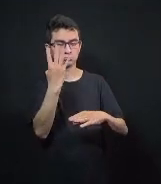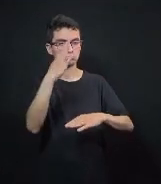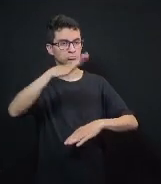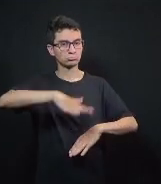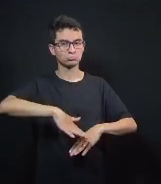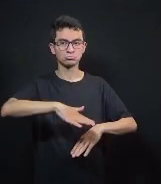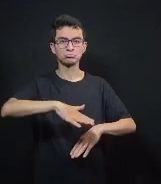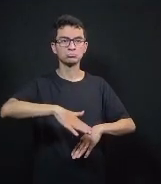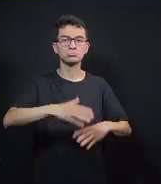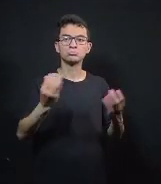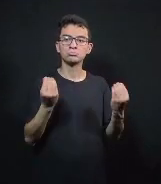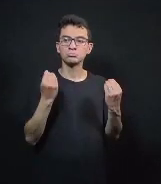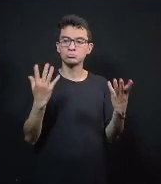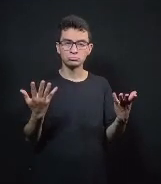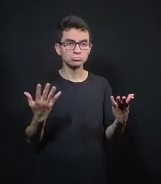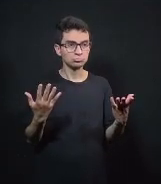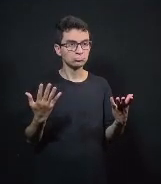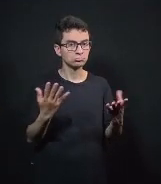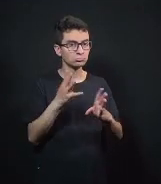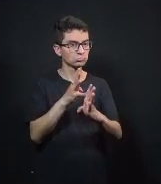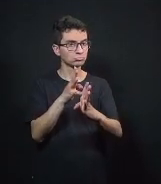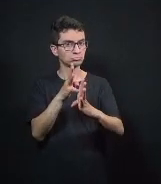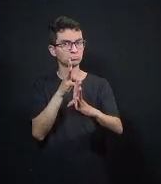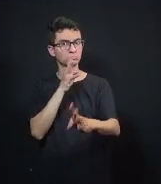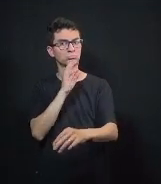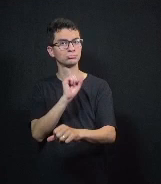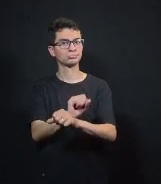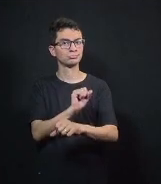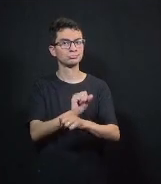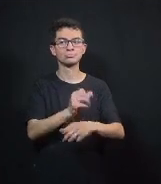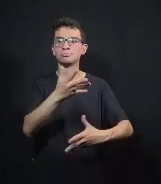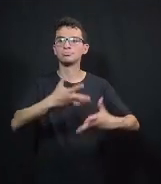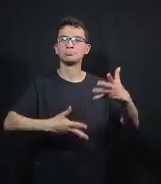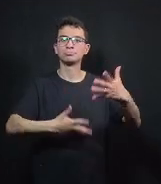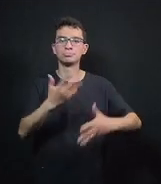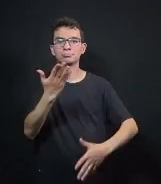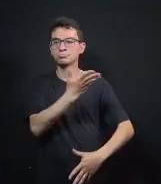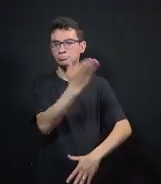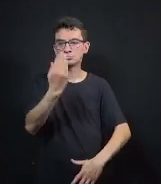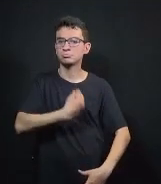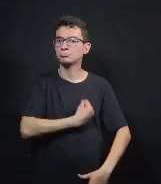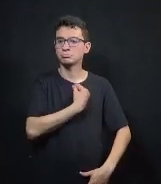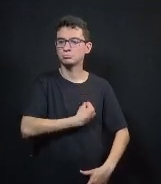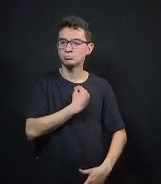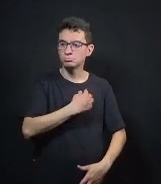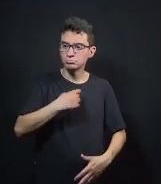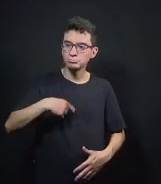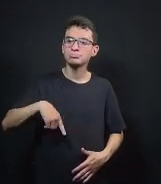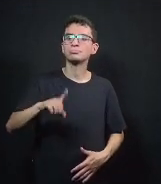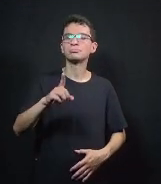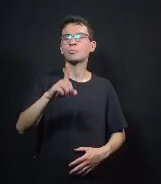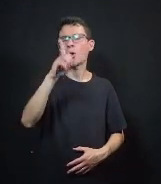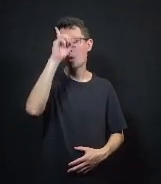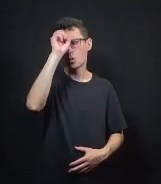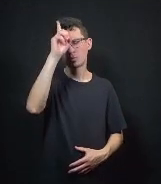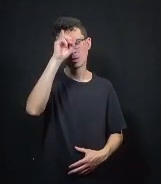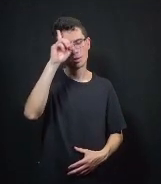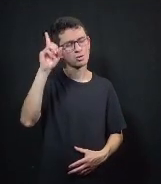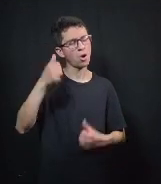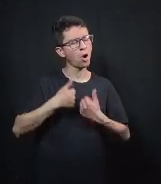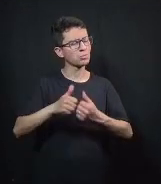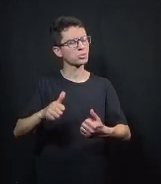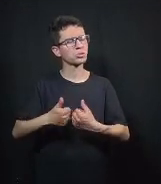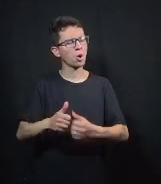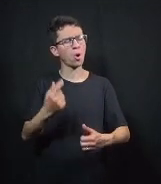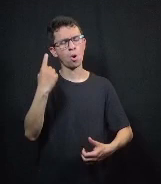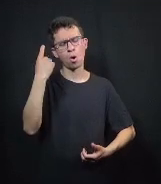tarde. Isso é um evento na vida das pessoas que comprometia a vida delas para elas irem para o hospital. Elas pegavam um ônibus que levava uma hora. Então, na hora